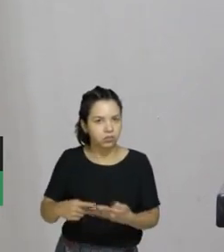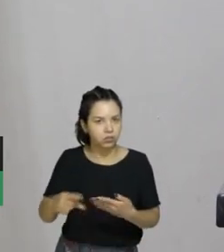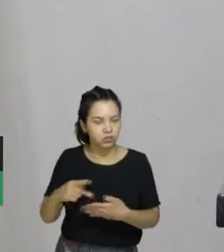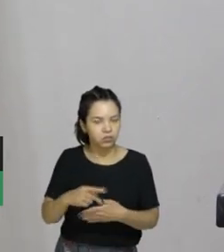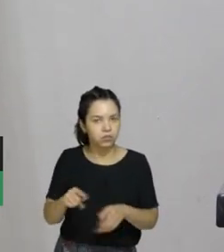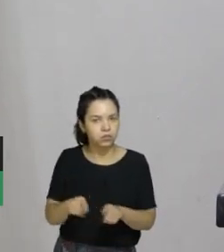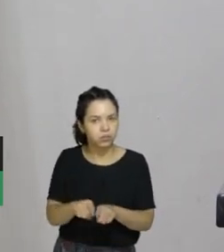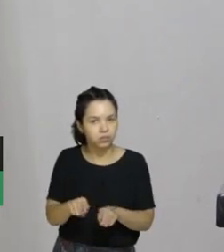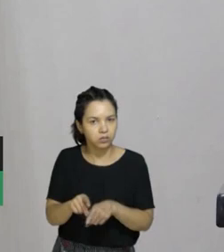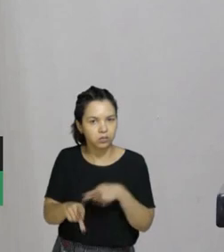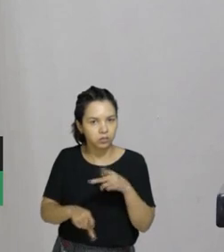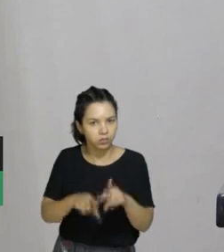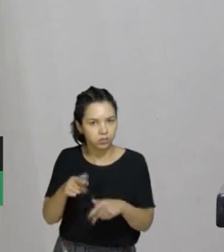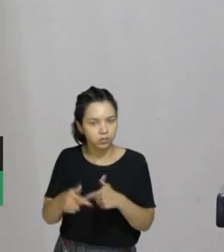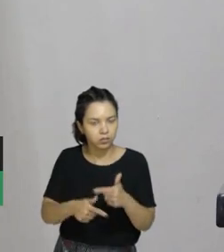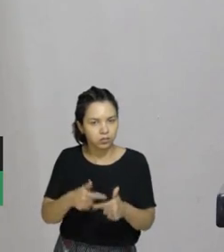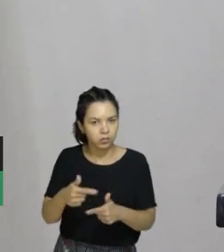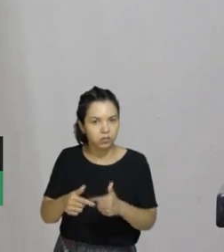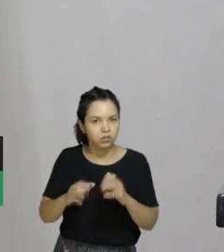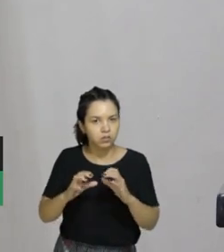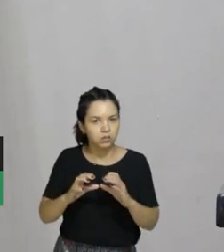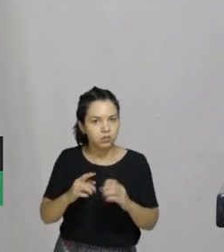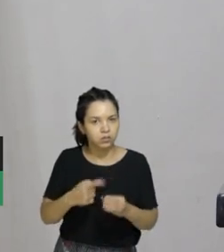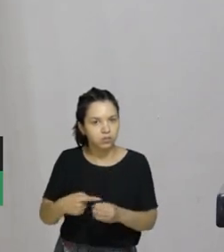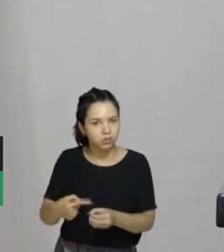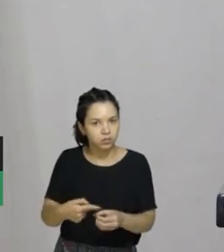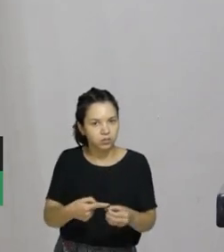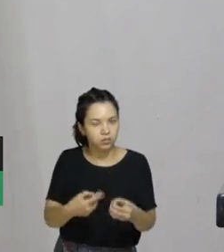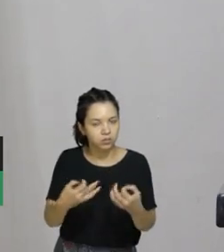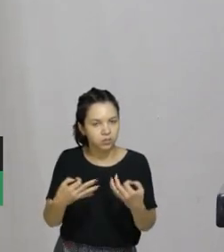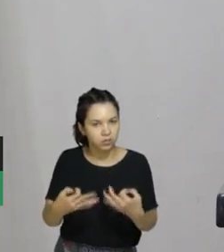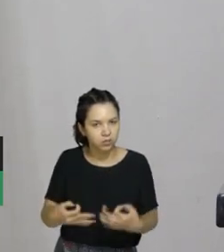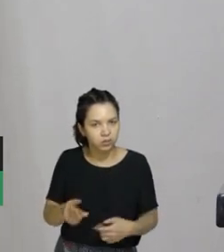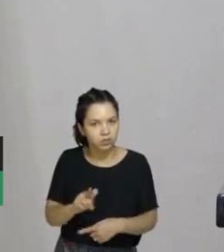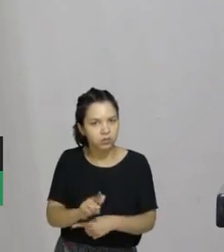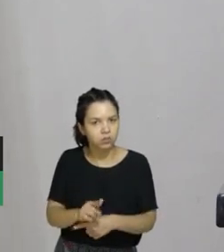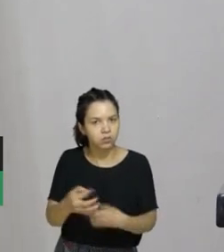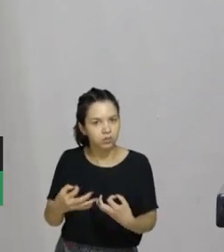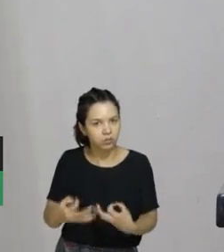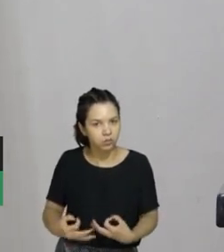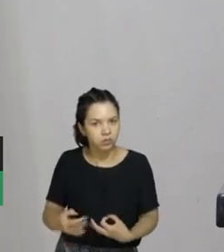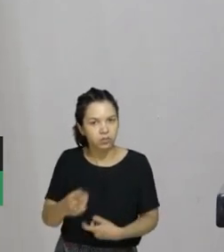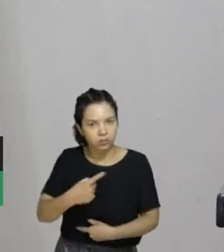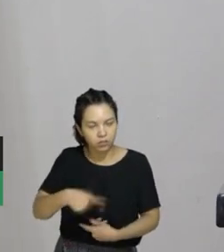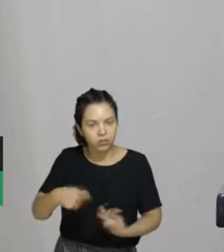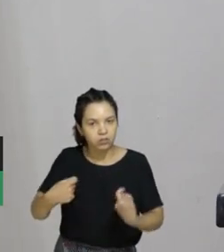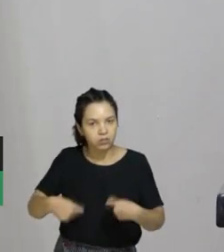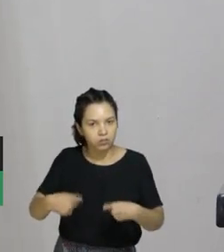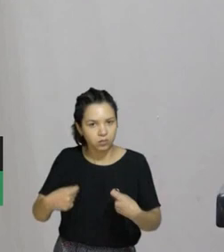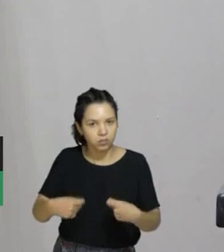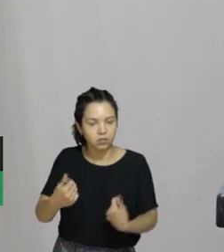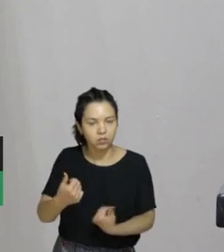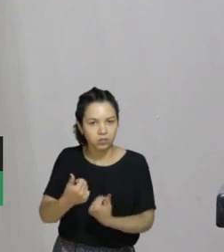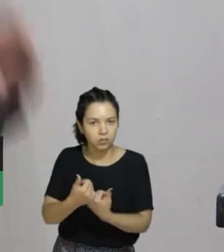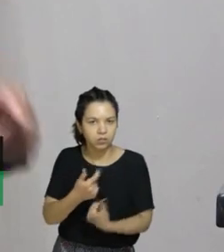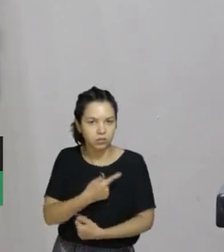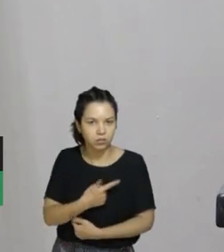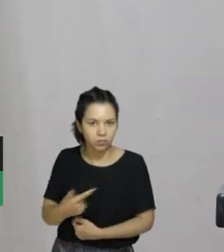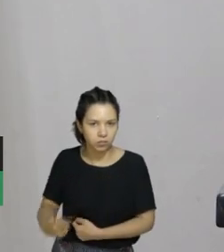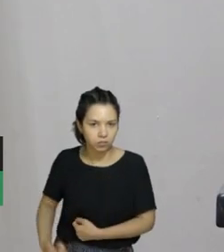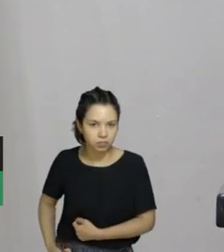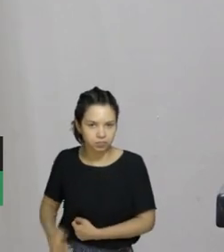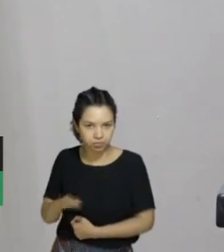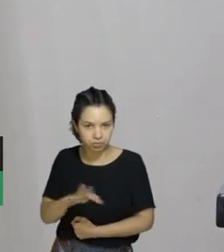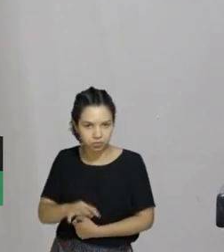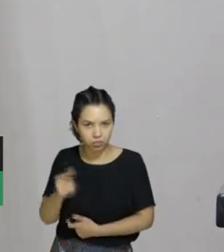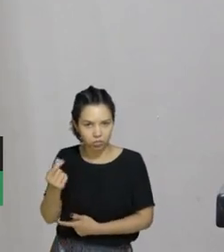aguerrido e trabalhador, de cidades organizadas e bem geridas. Nós precisamos, sim, do apoio do governo federal para que envie os